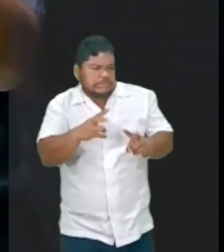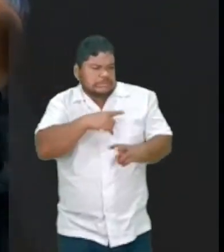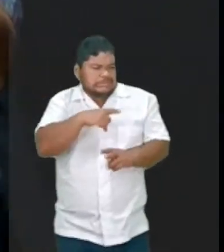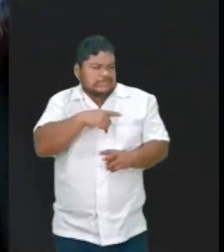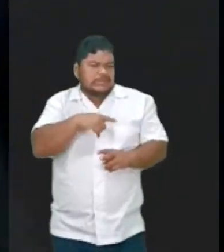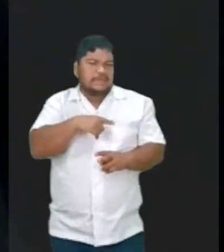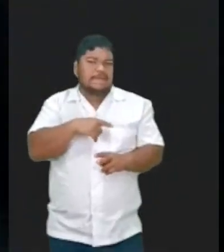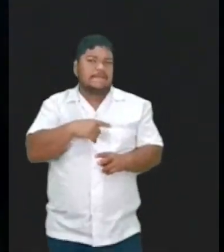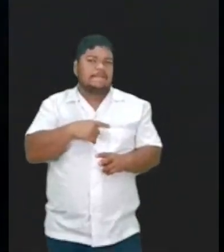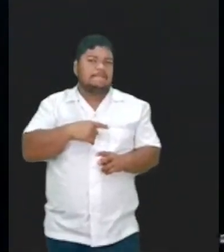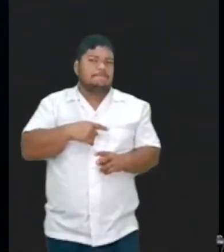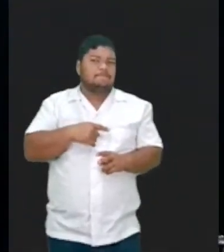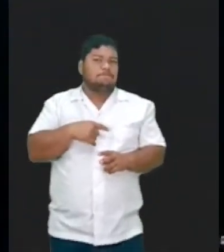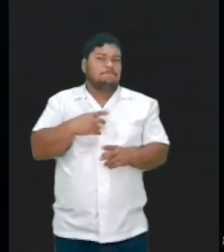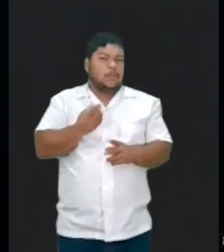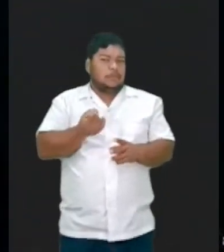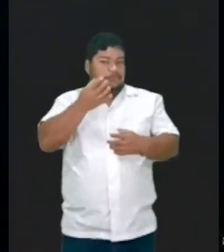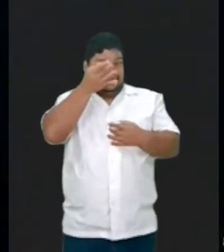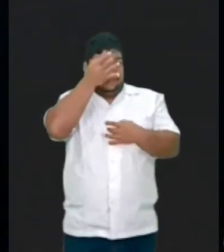tem que ter muito mais fé